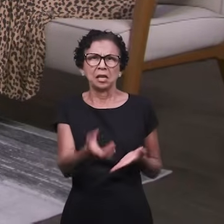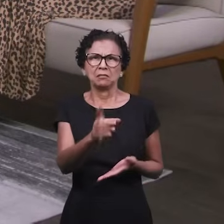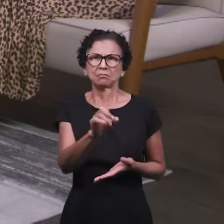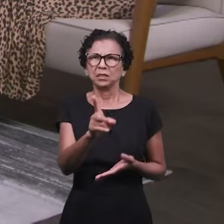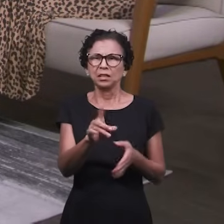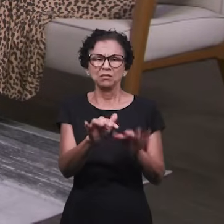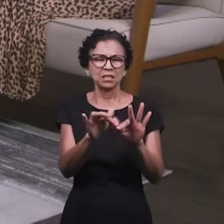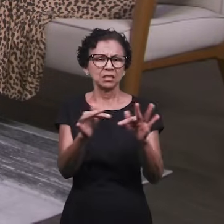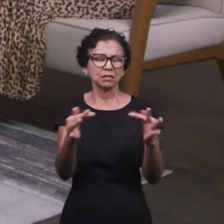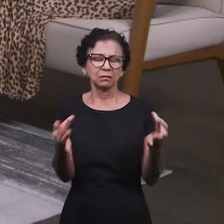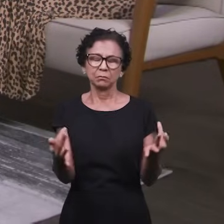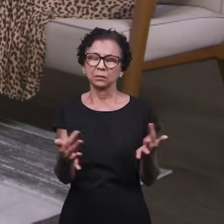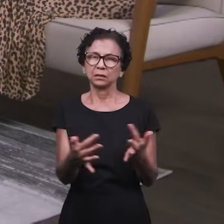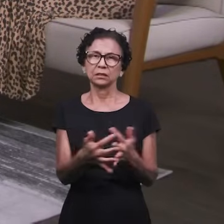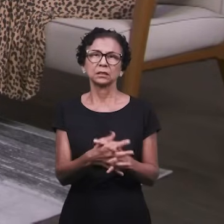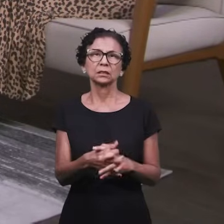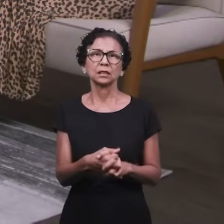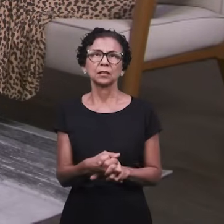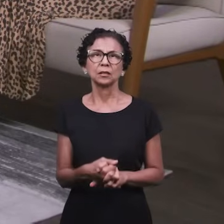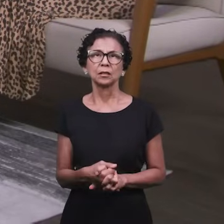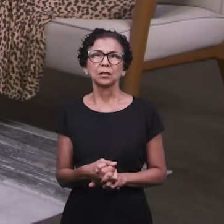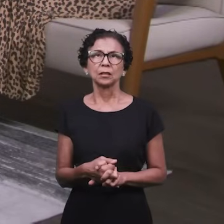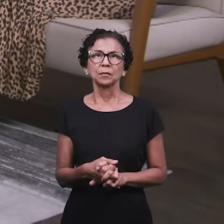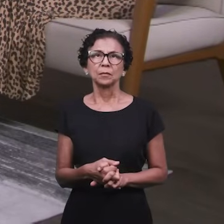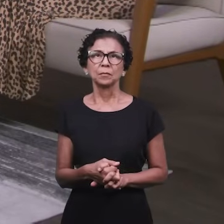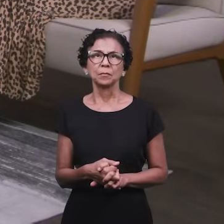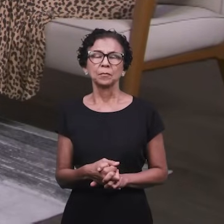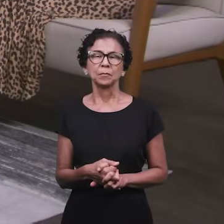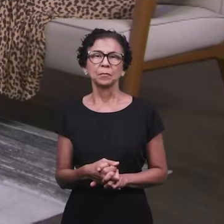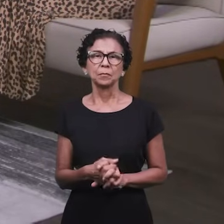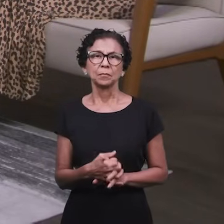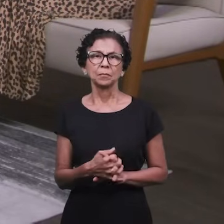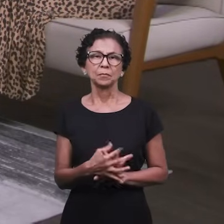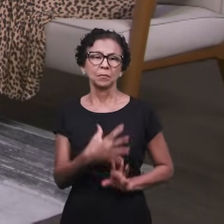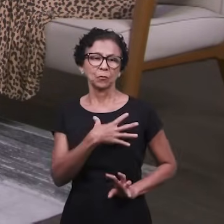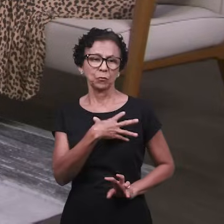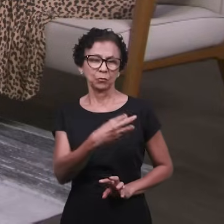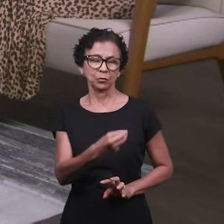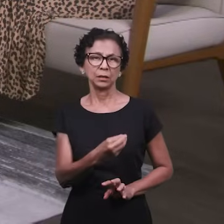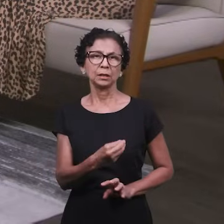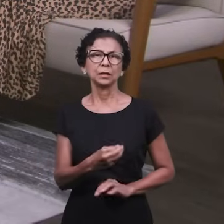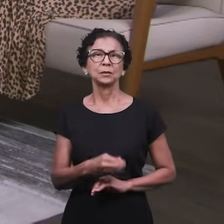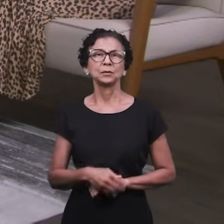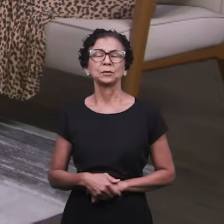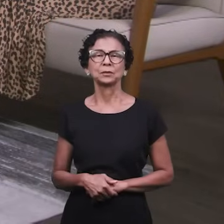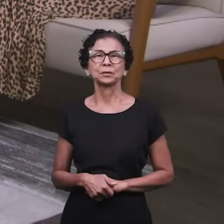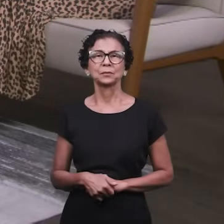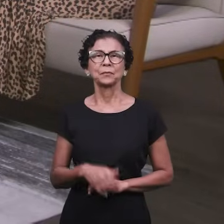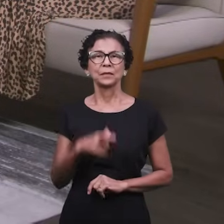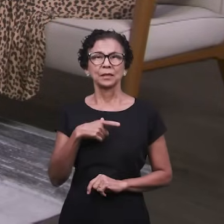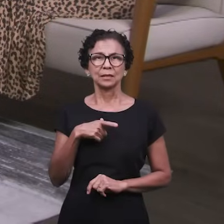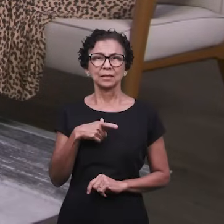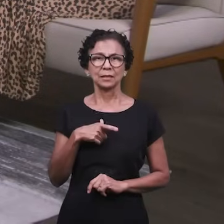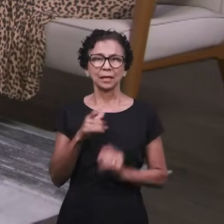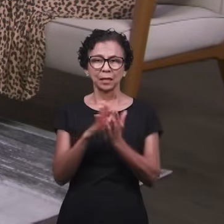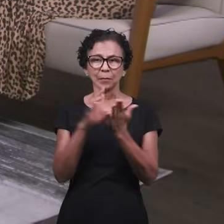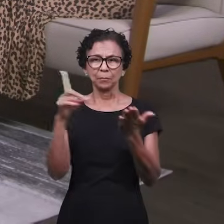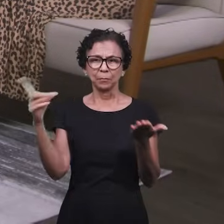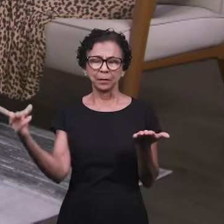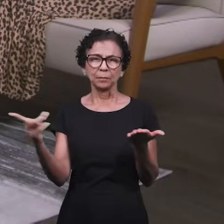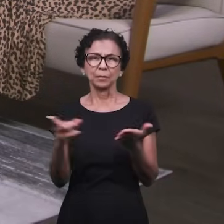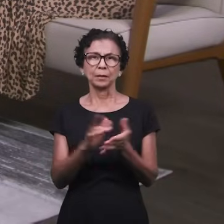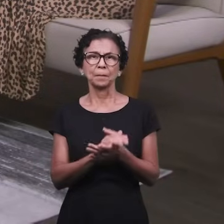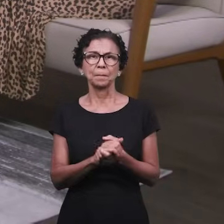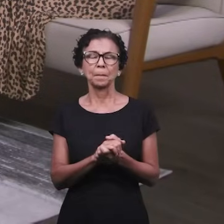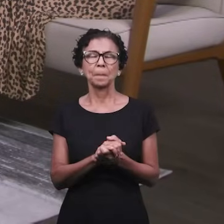Uma Bíblia simples. Os meus filhos têm Bíblia, mas a Bíblia deles, ela tinha uma capa infantil. E